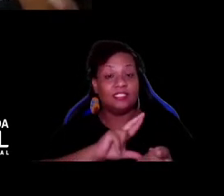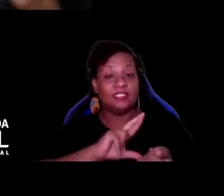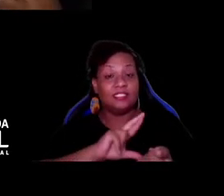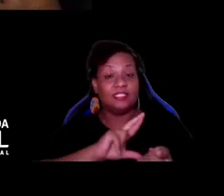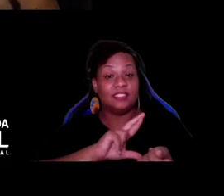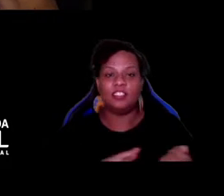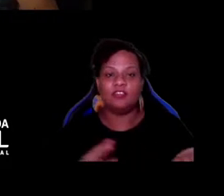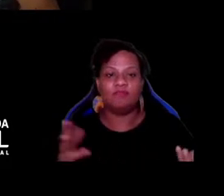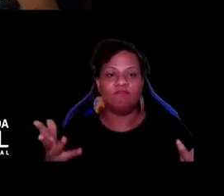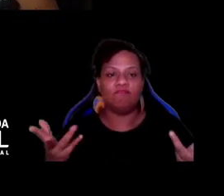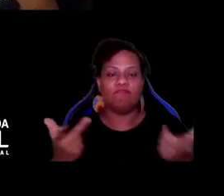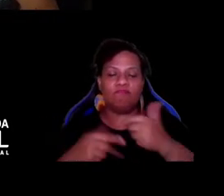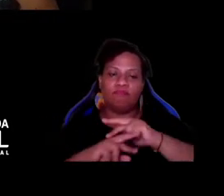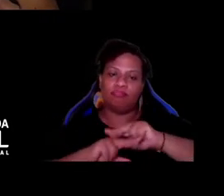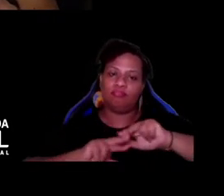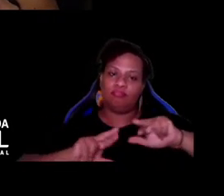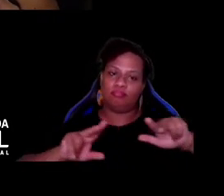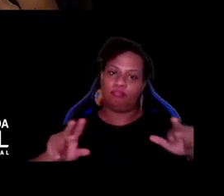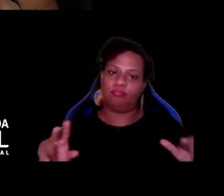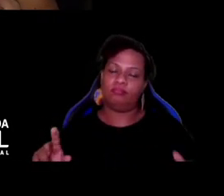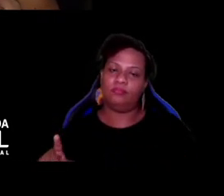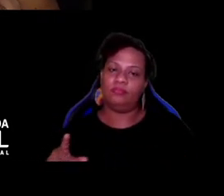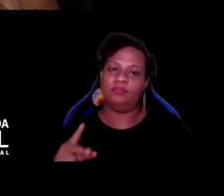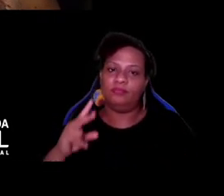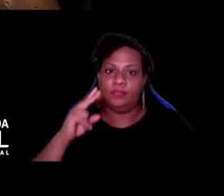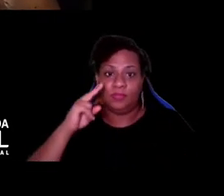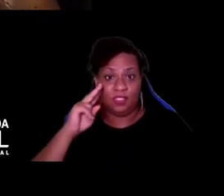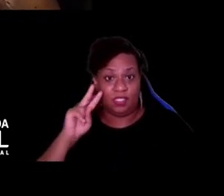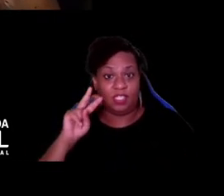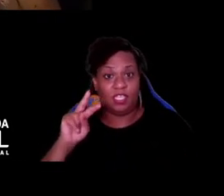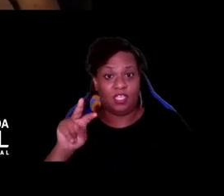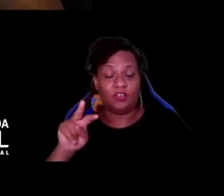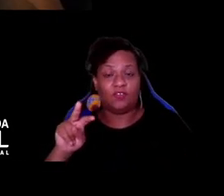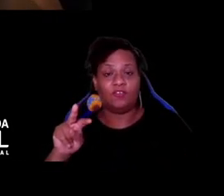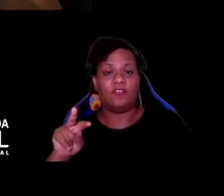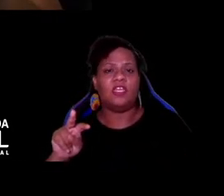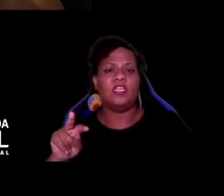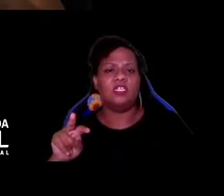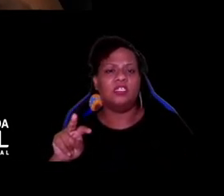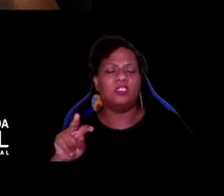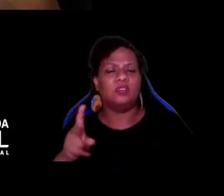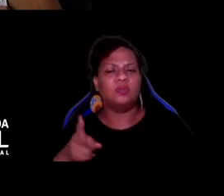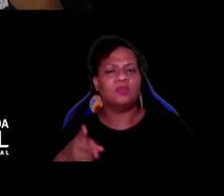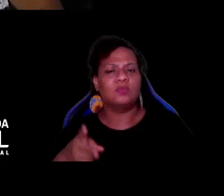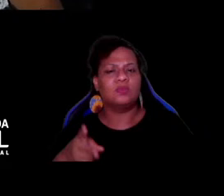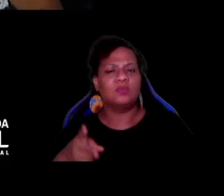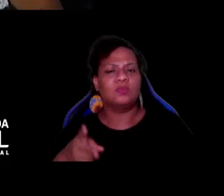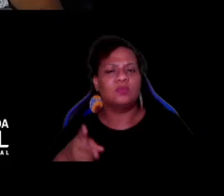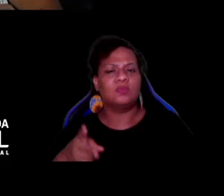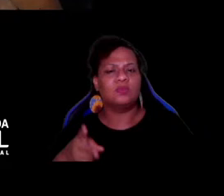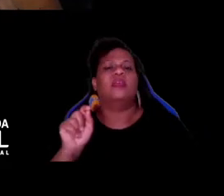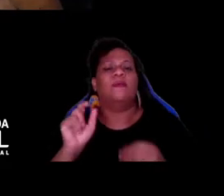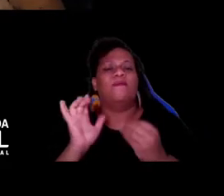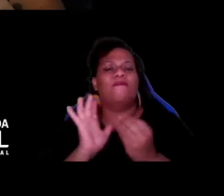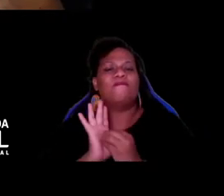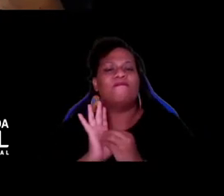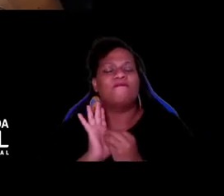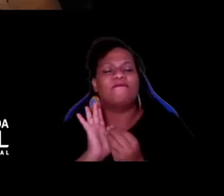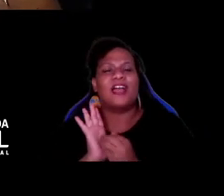ricas. E eu vejo que muitas vezes, né, falta